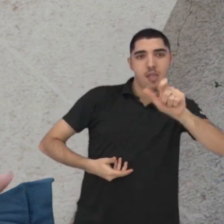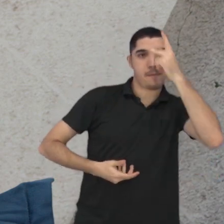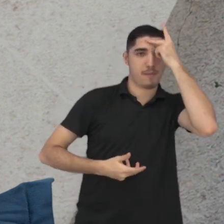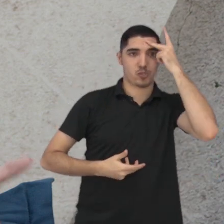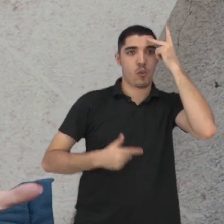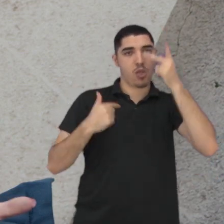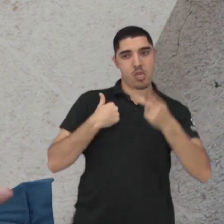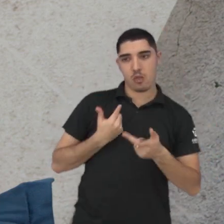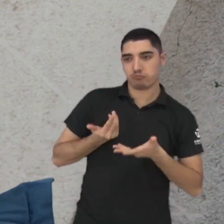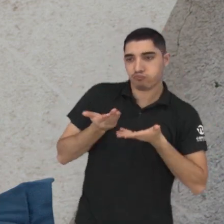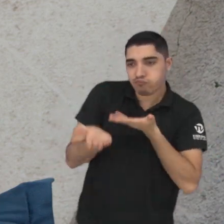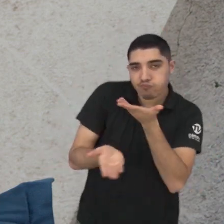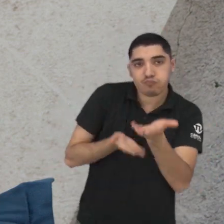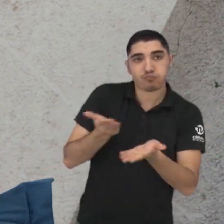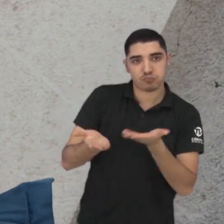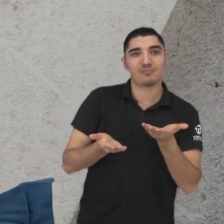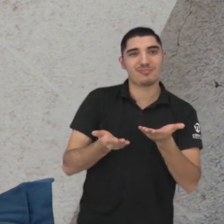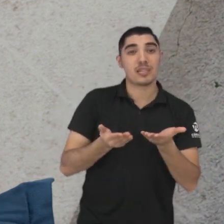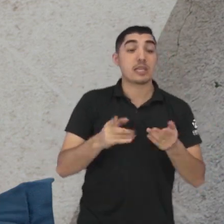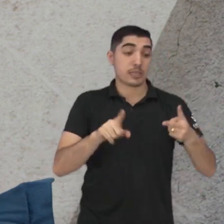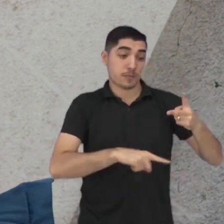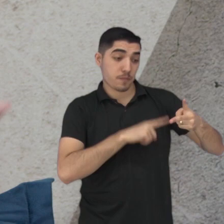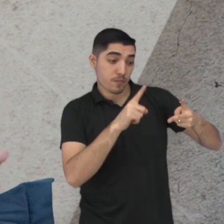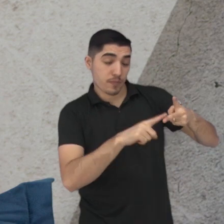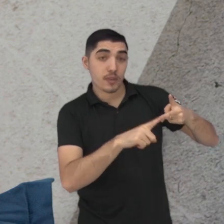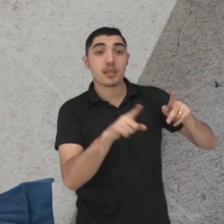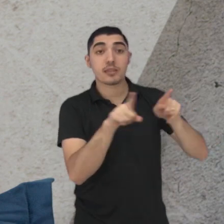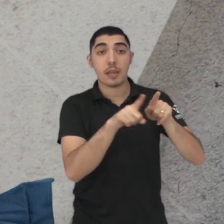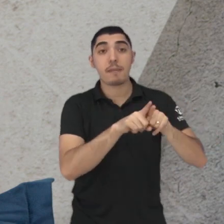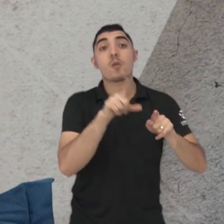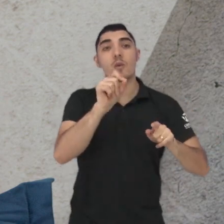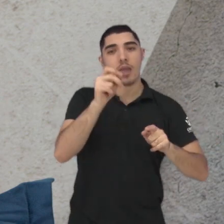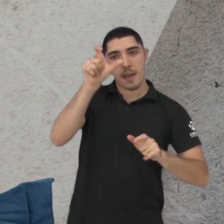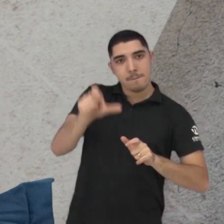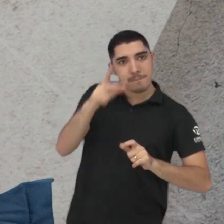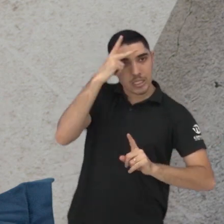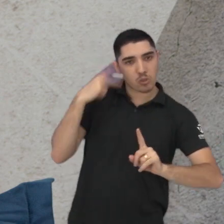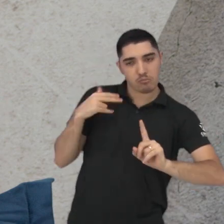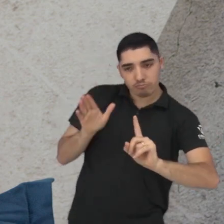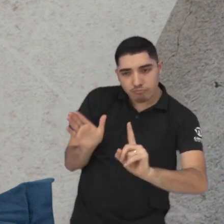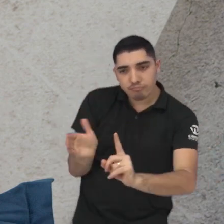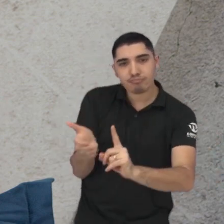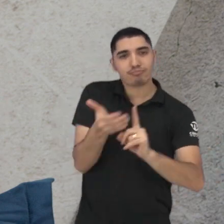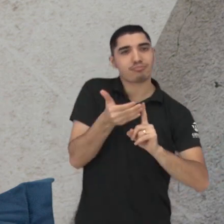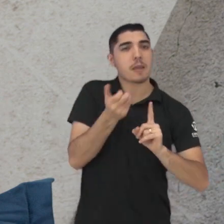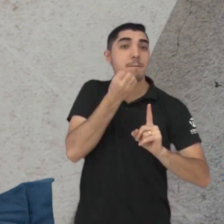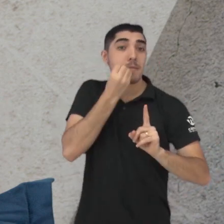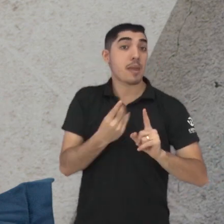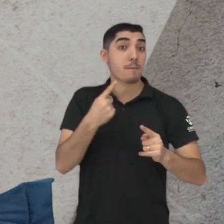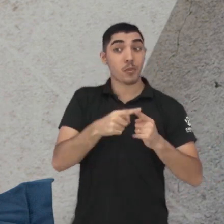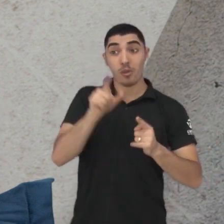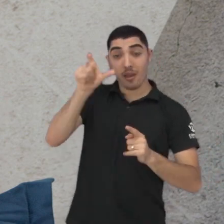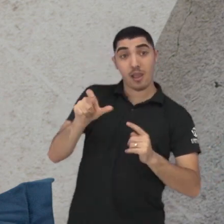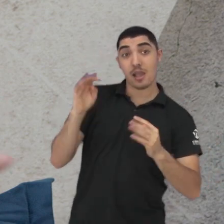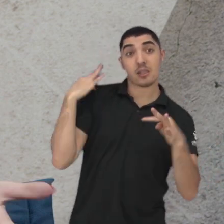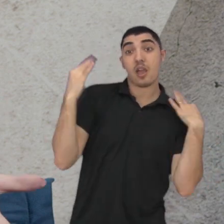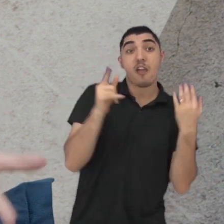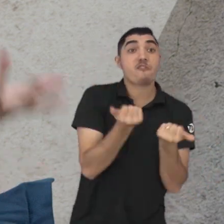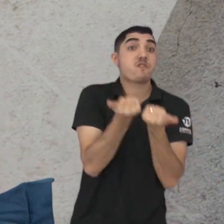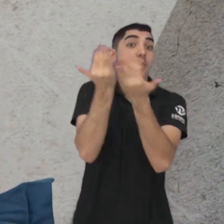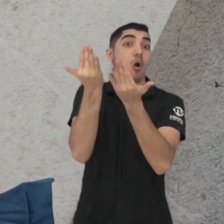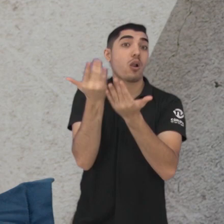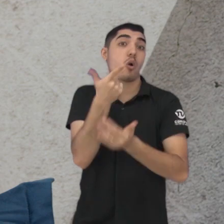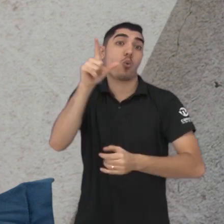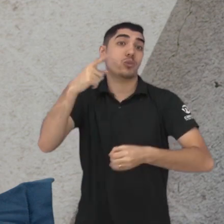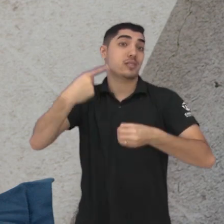está totalmente ligada com isso, né? Do ato de receber bem, de tratar a pessoa bem, especialmente porque a gente está falando de turista, ou seja, pessoas que